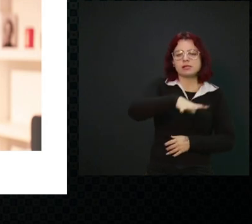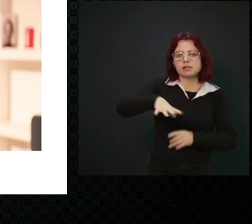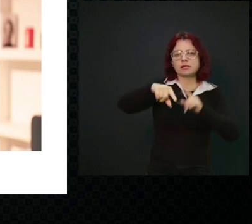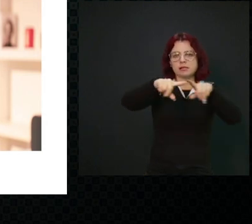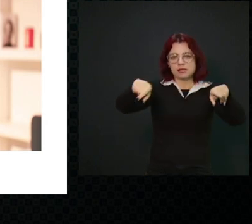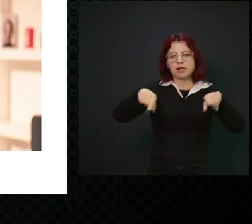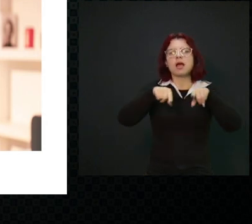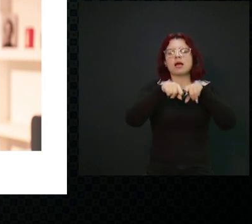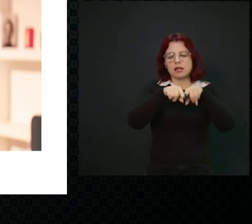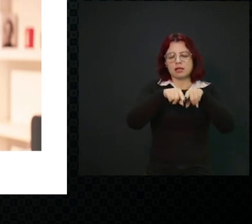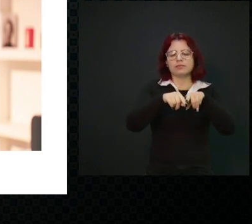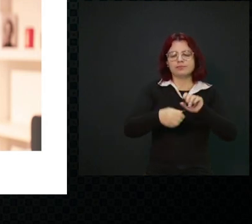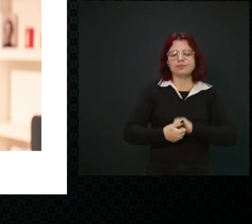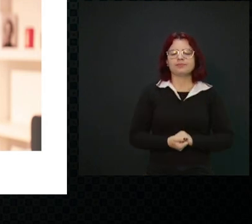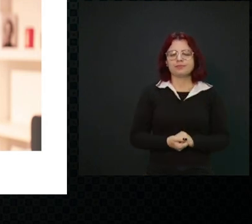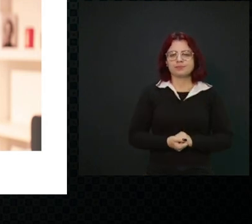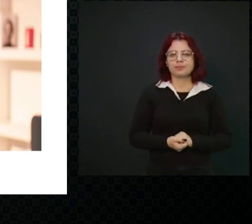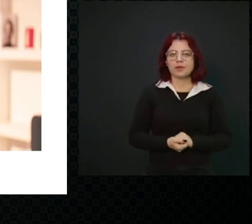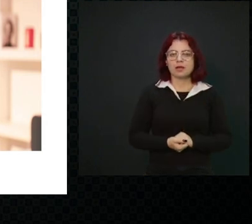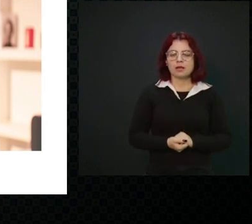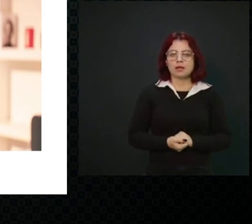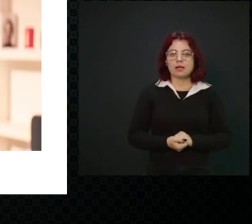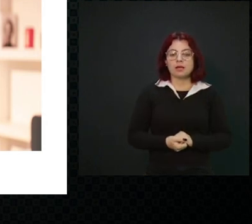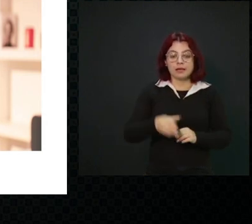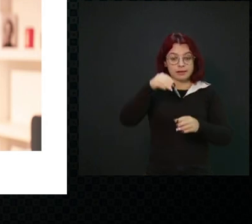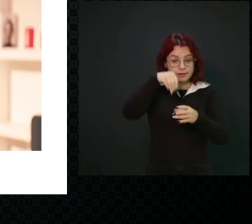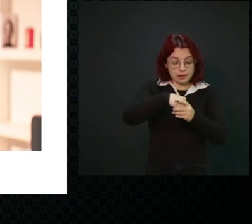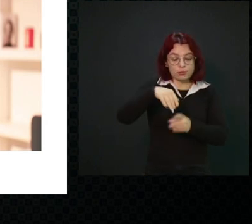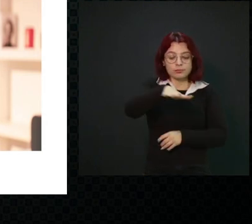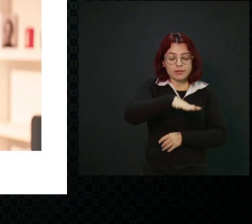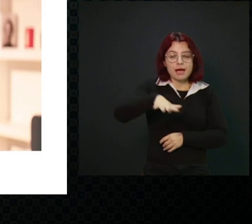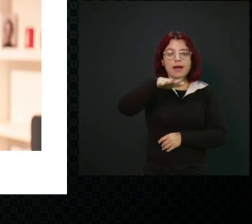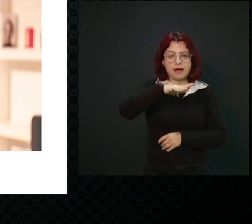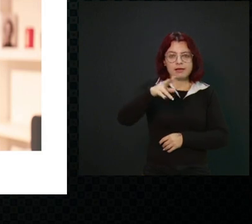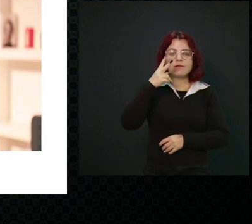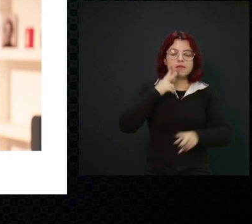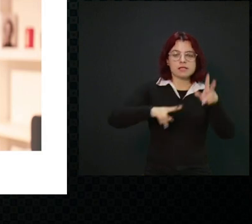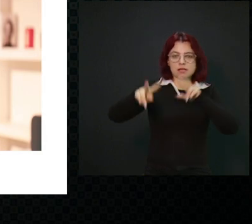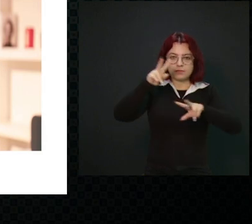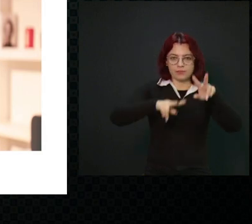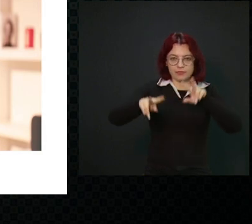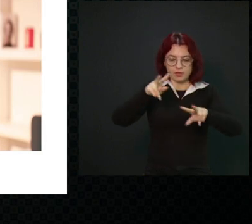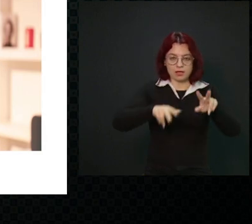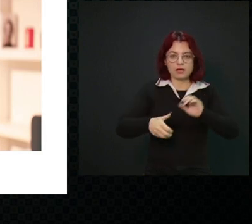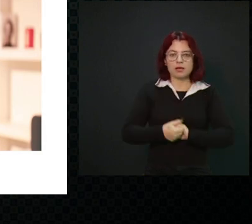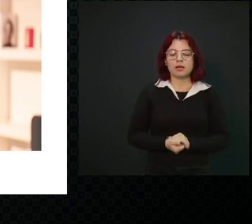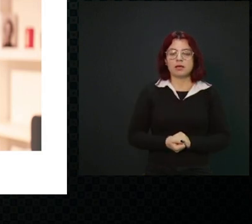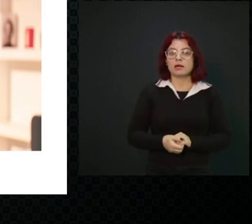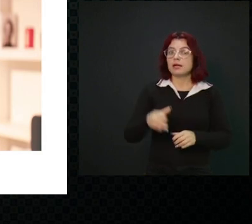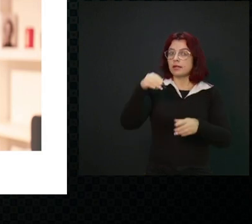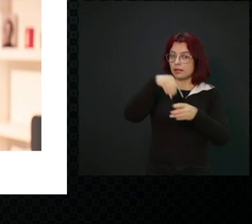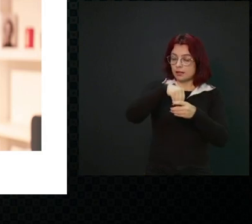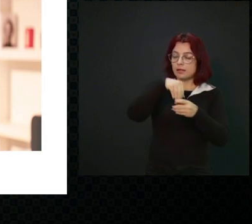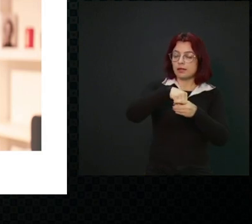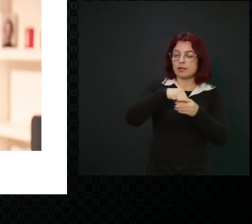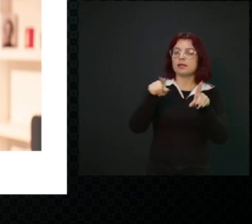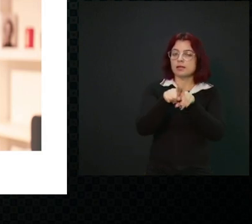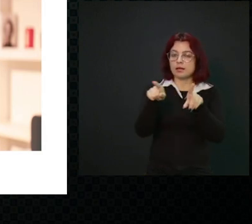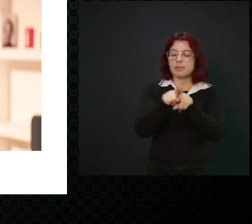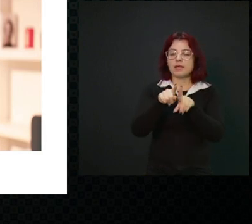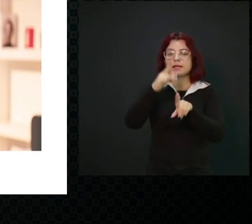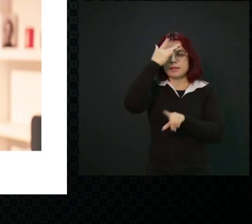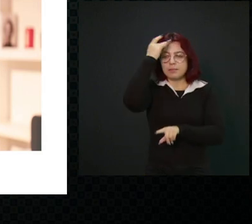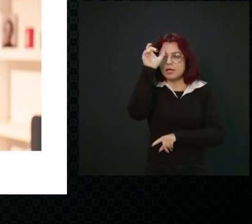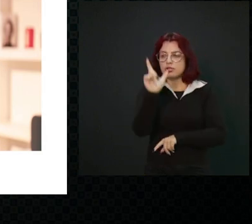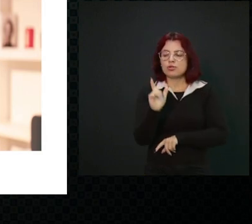multifuncional da área da visão. E conosco estão as pessoas com surdo-cegueira, os sujeitos com surdo-cegueira e